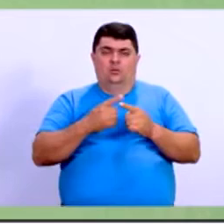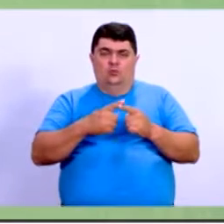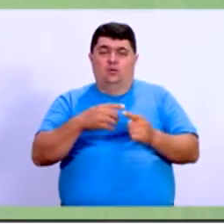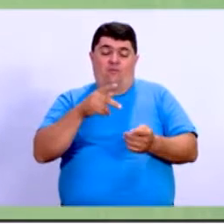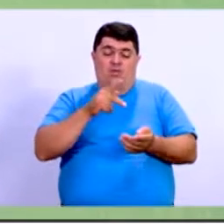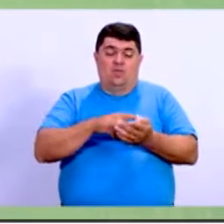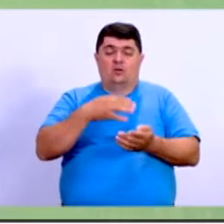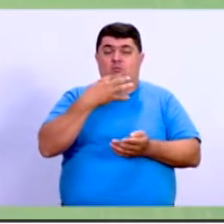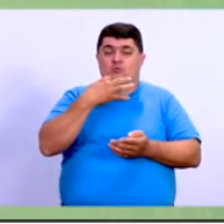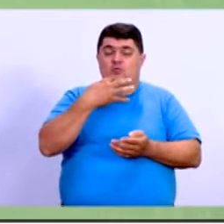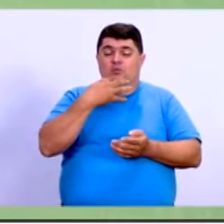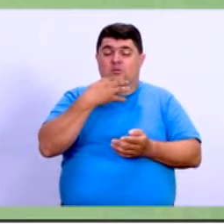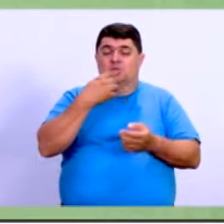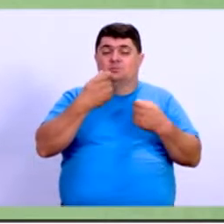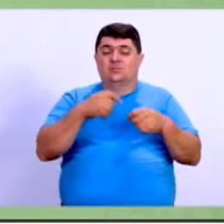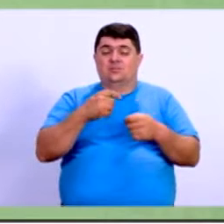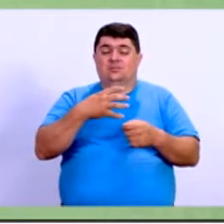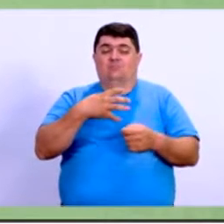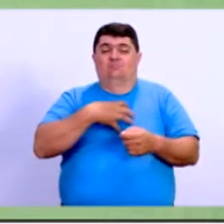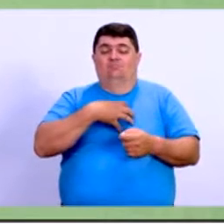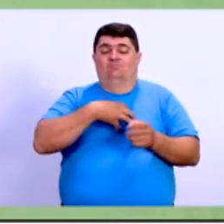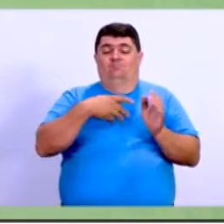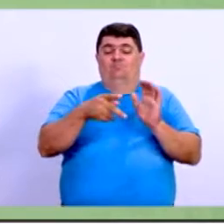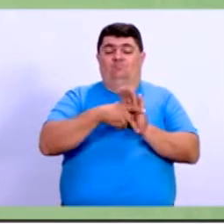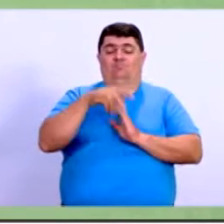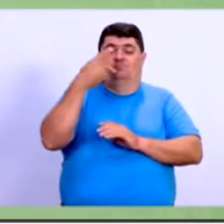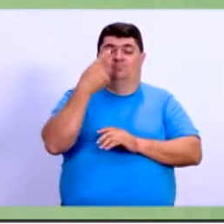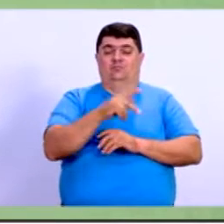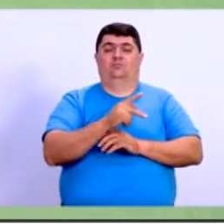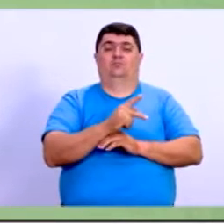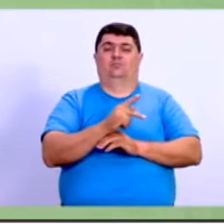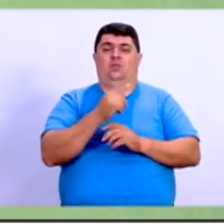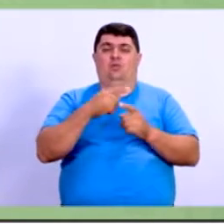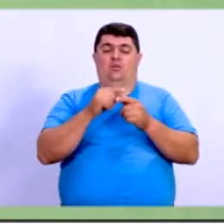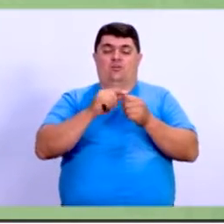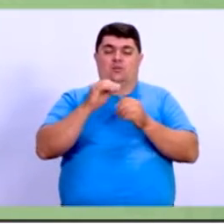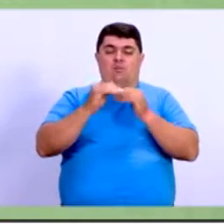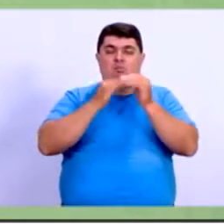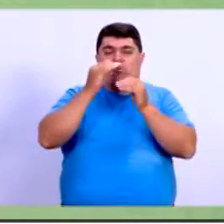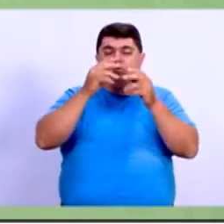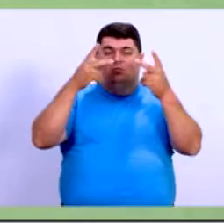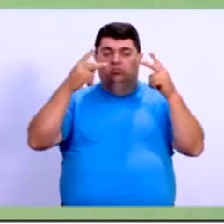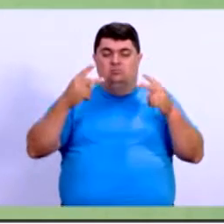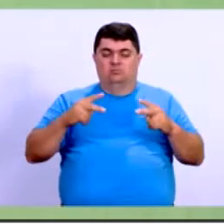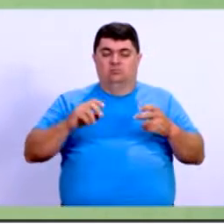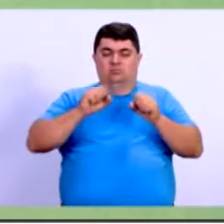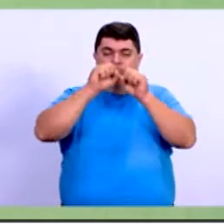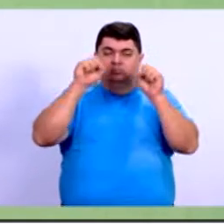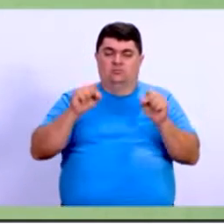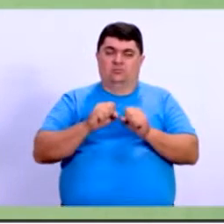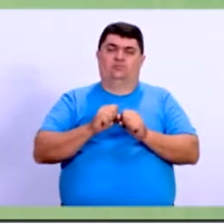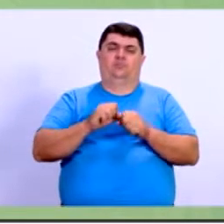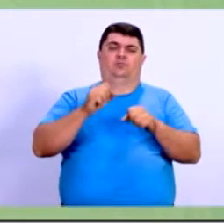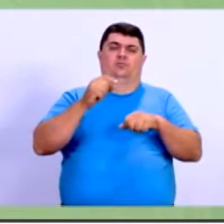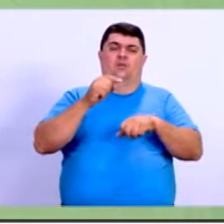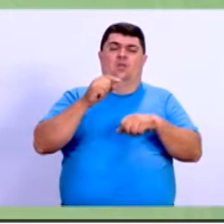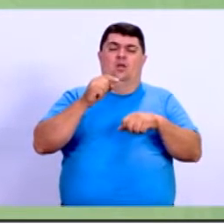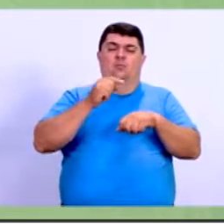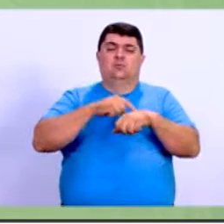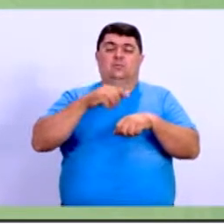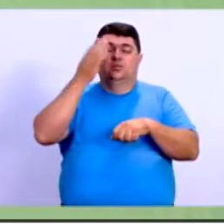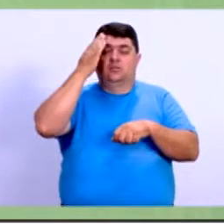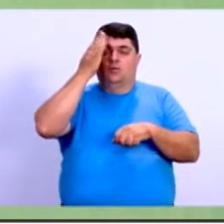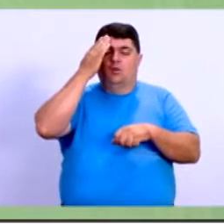Para quê? Para que a gente possa fazer a construção do sistema. A gente precisa analisar o tempo necessário para